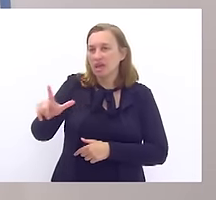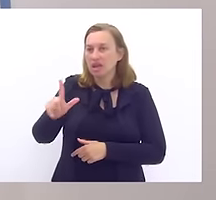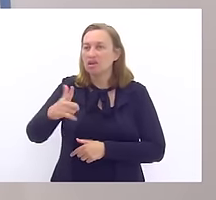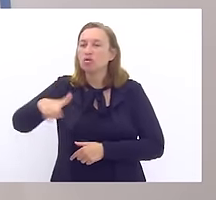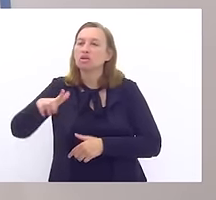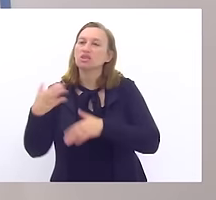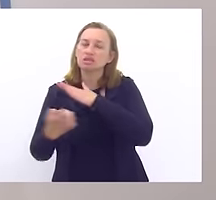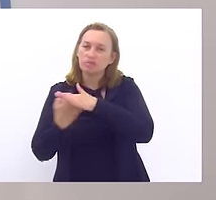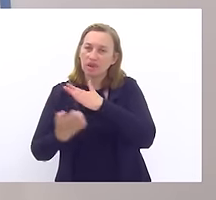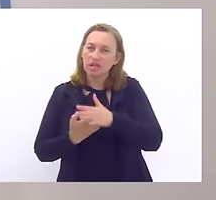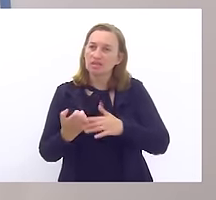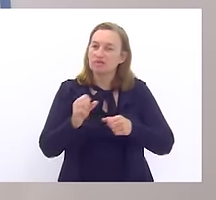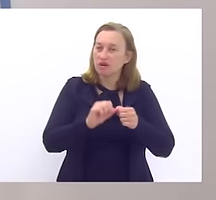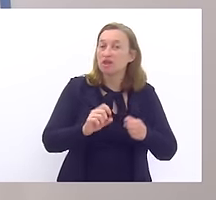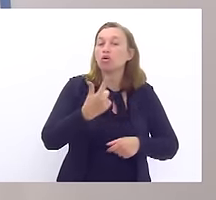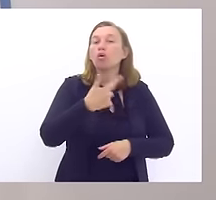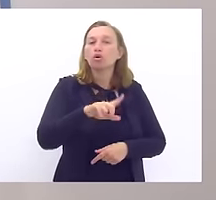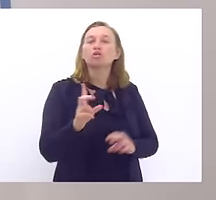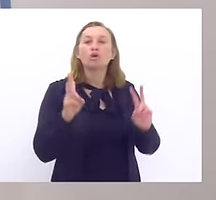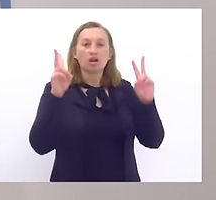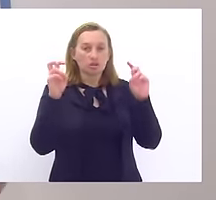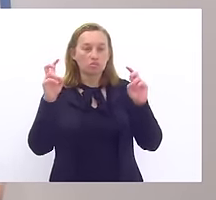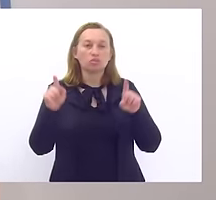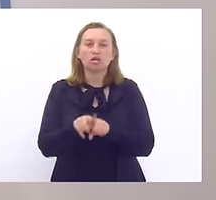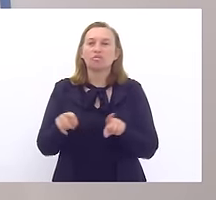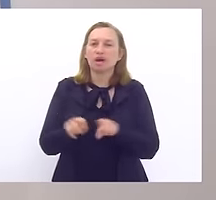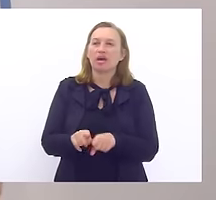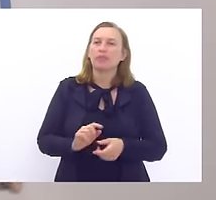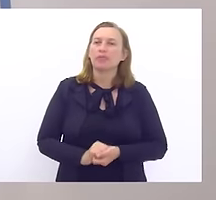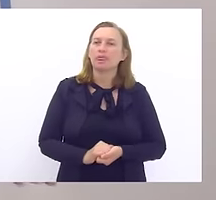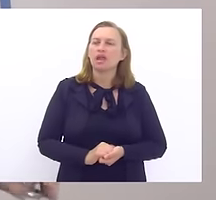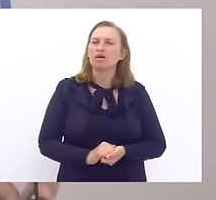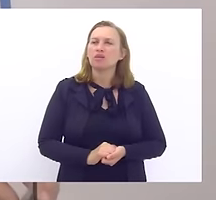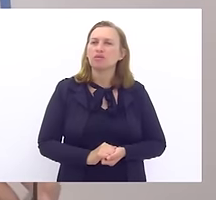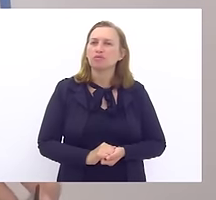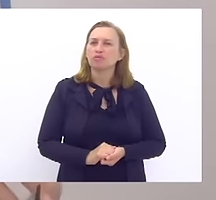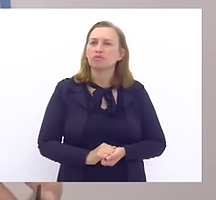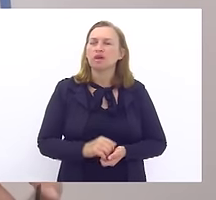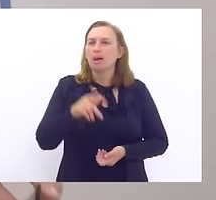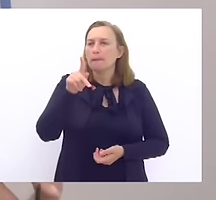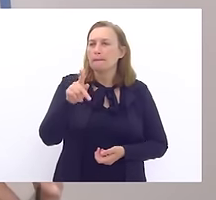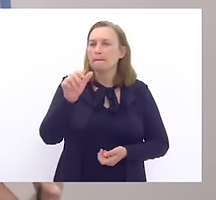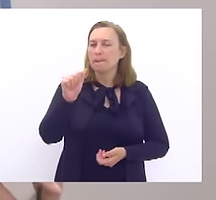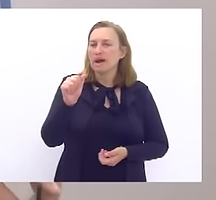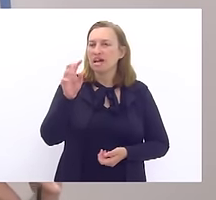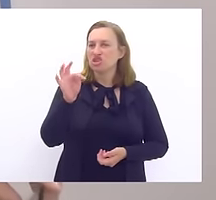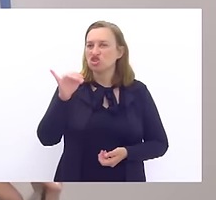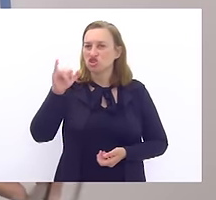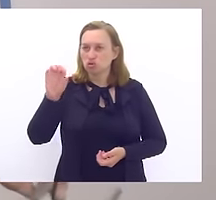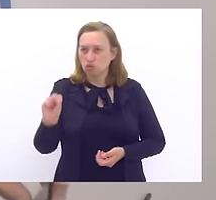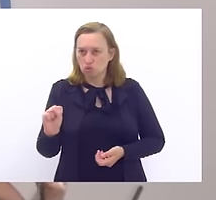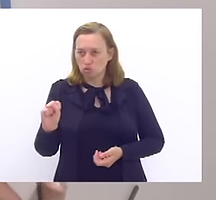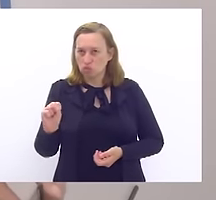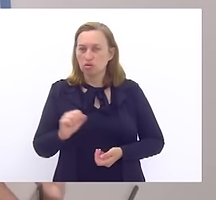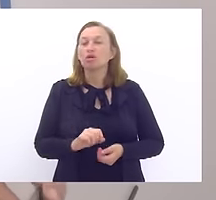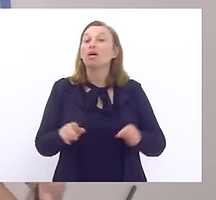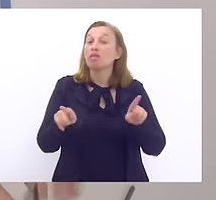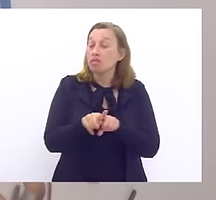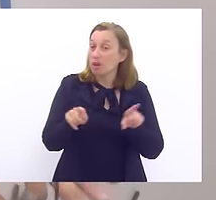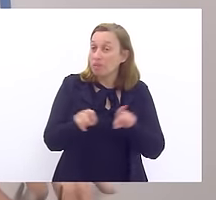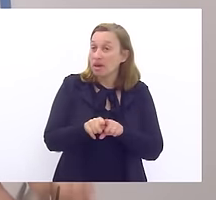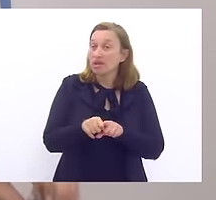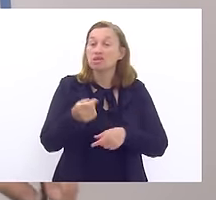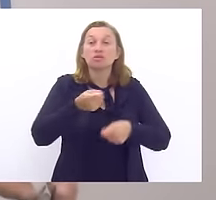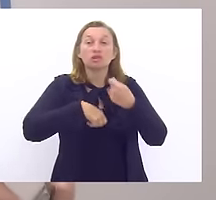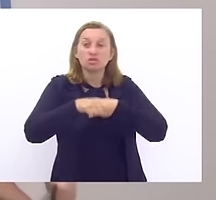tem de bolão outra questão outra questão sobre os pátios os pátios também são